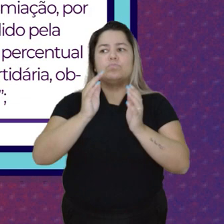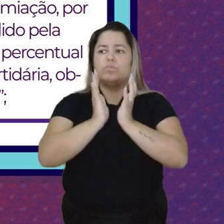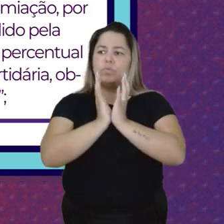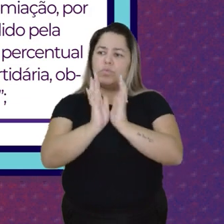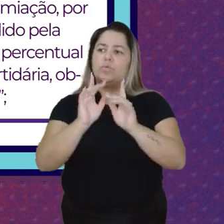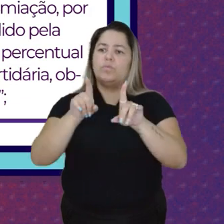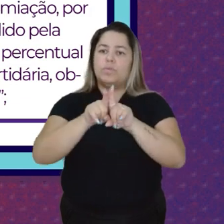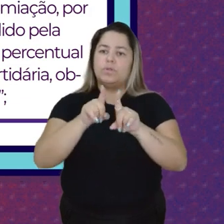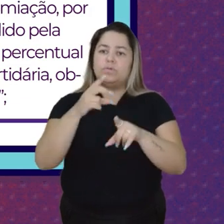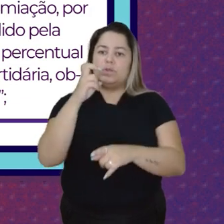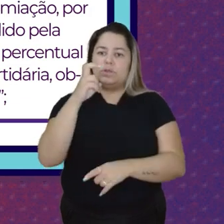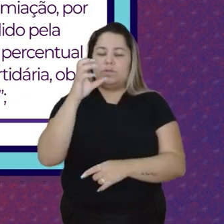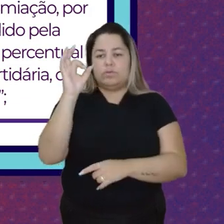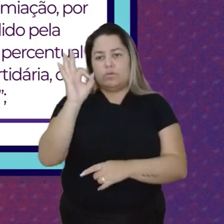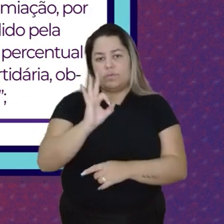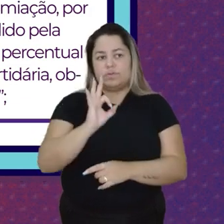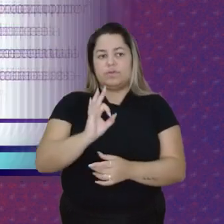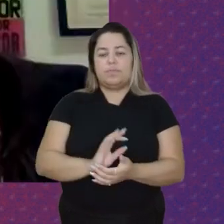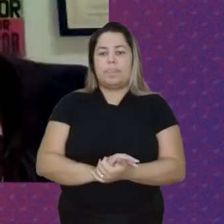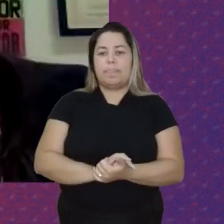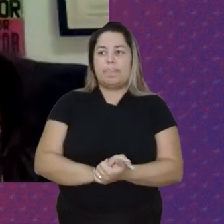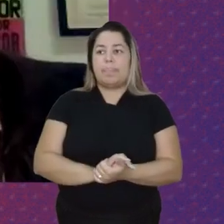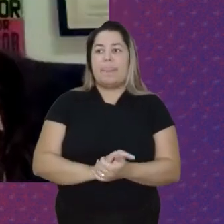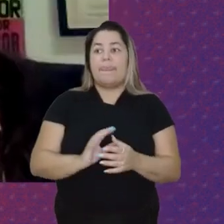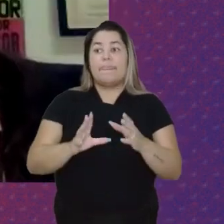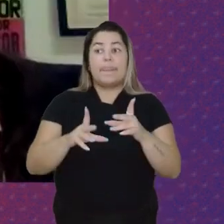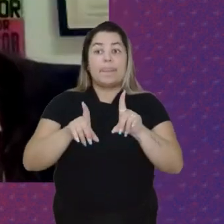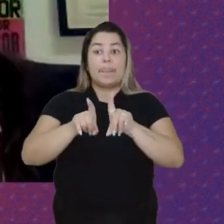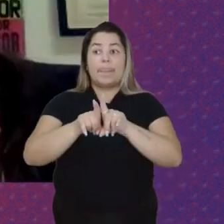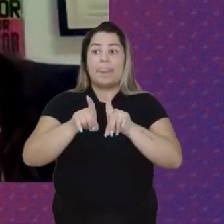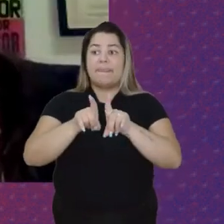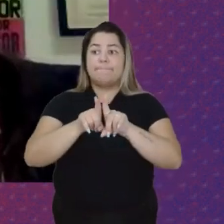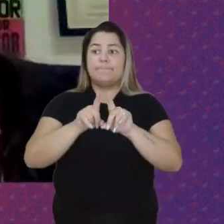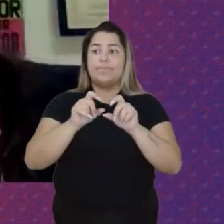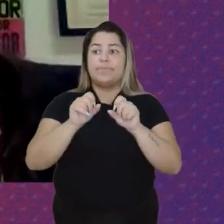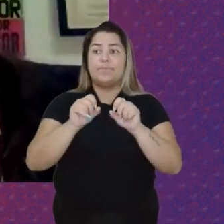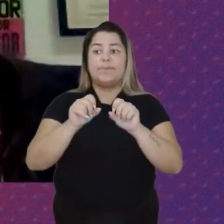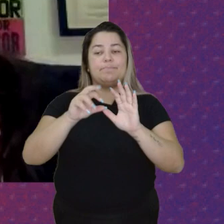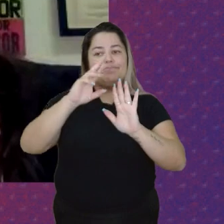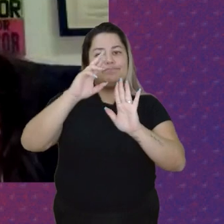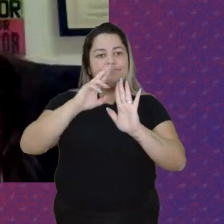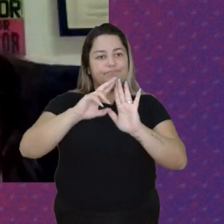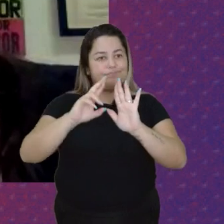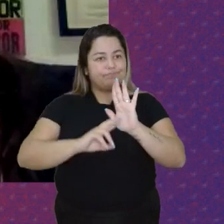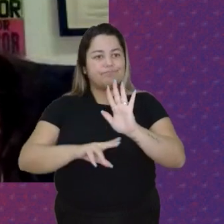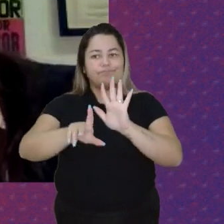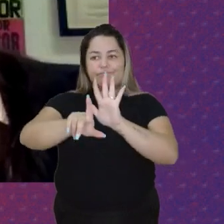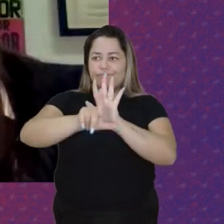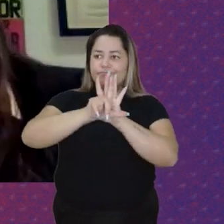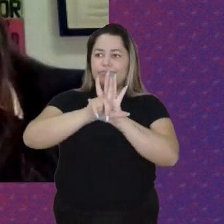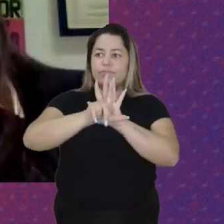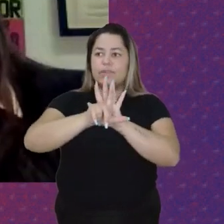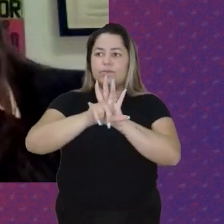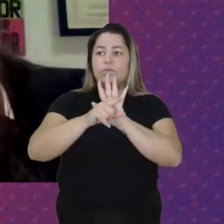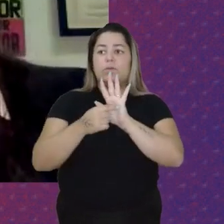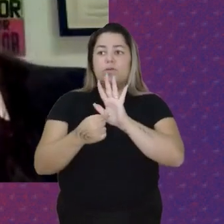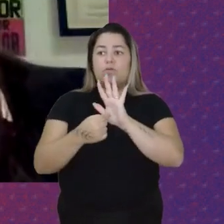um mínimo de 5% do total. Essa redação da lei, ela garante que,